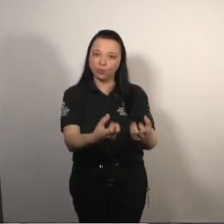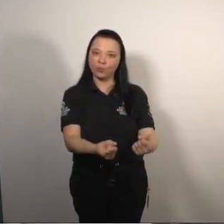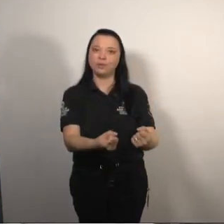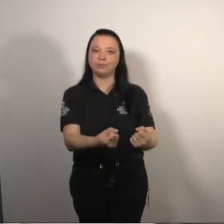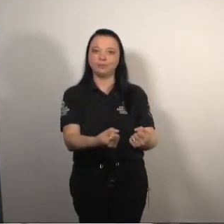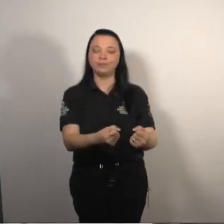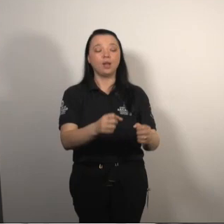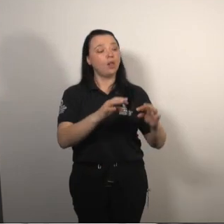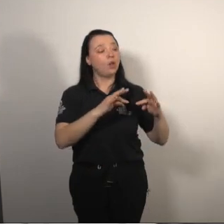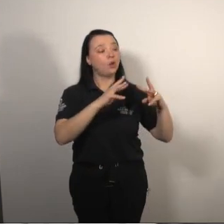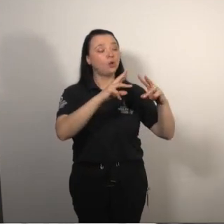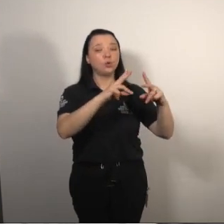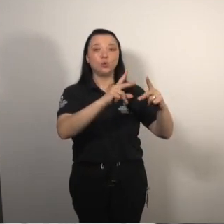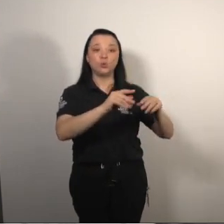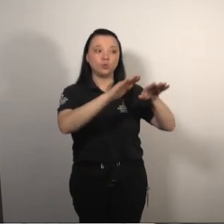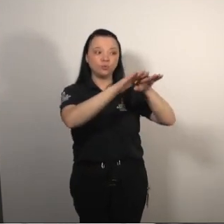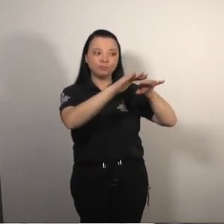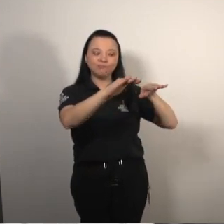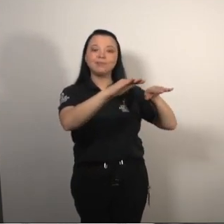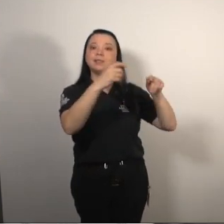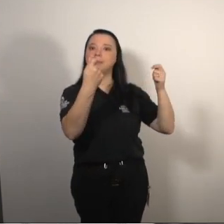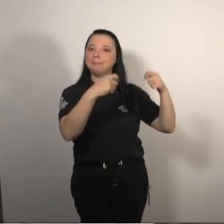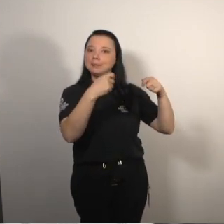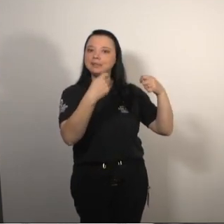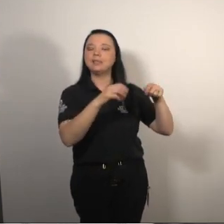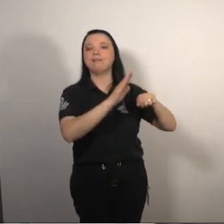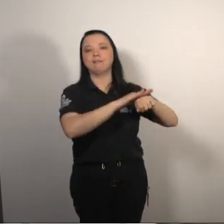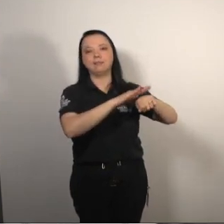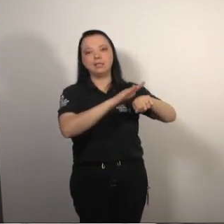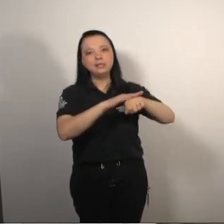superficial dessas pontes e viadutos são realizadas